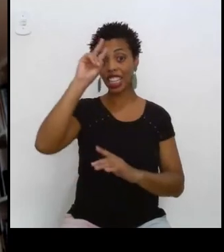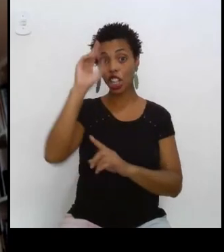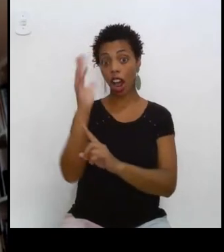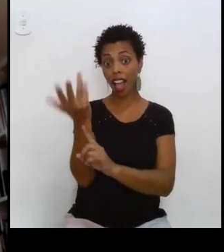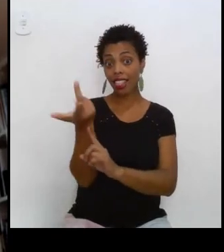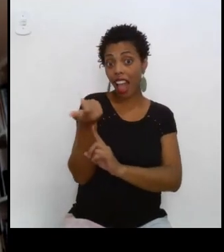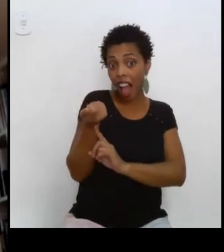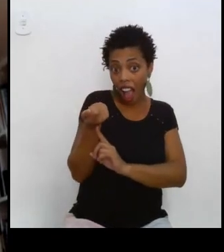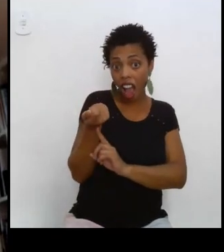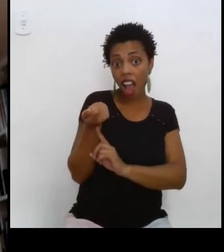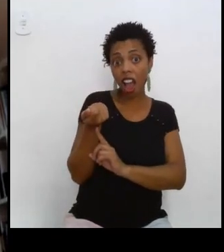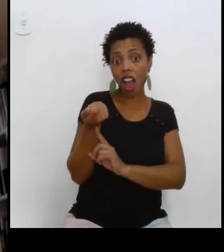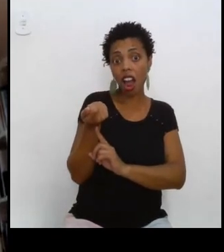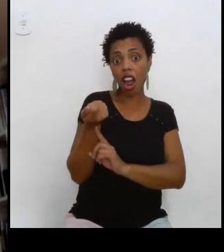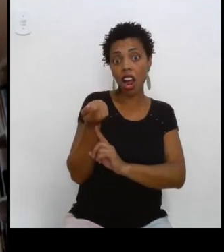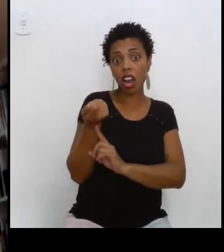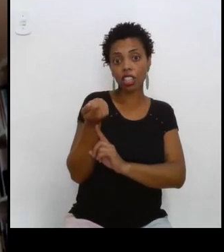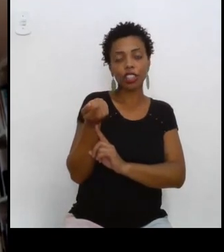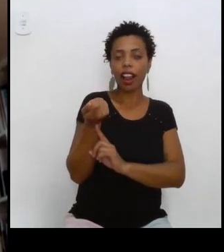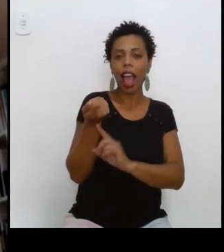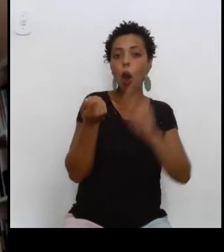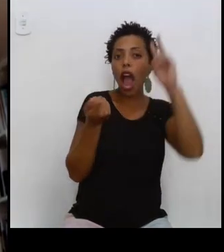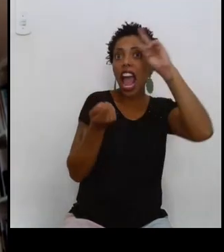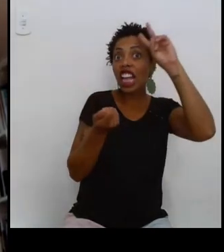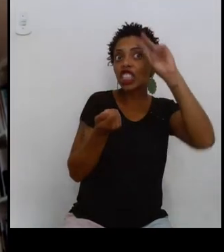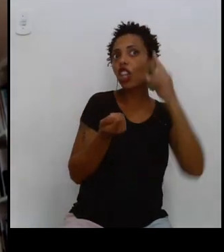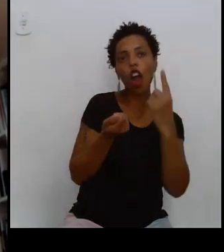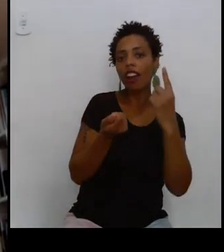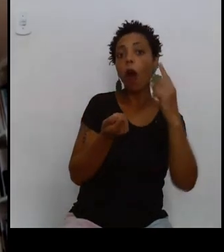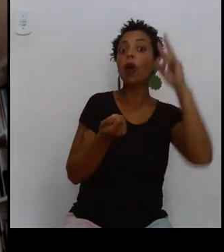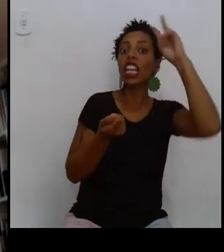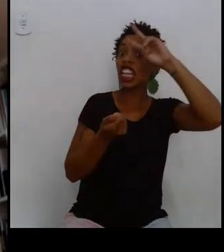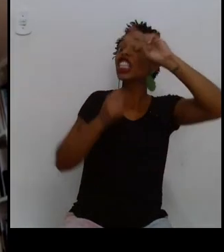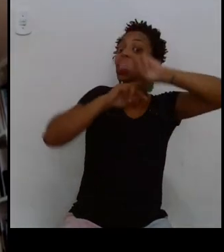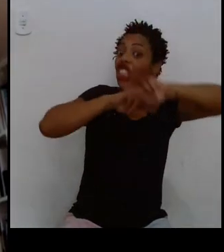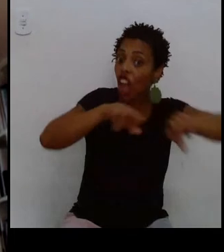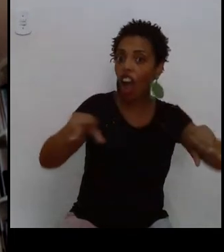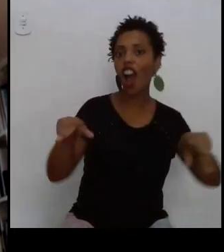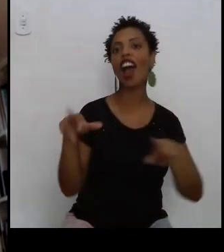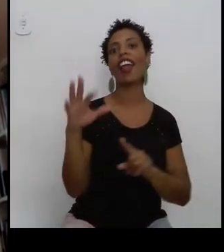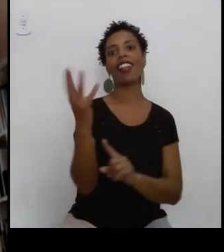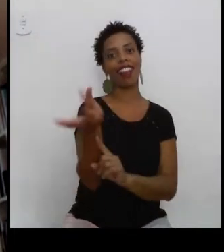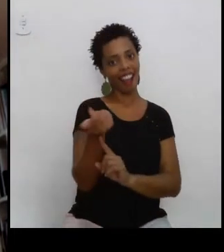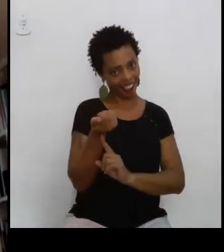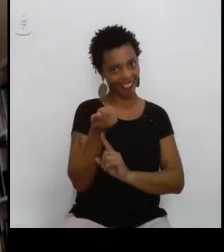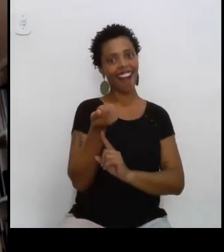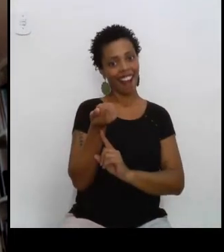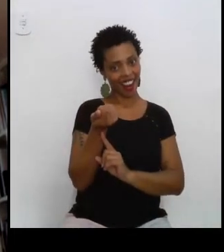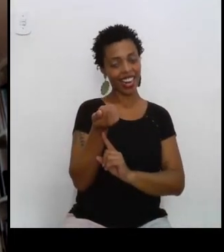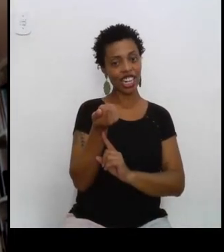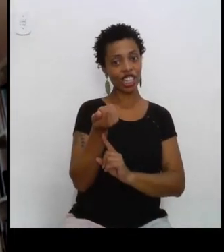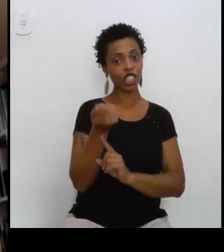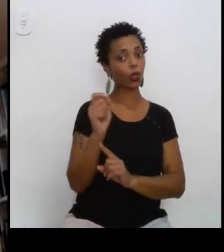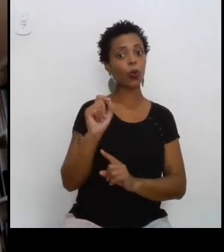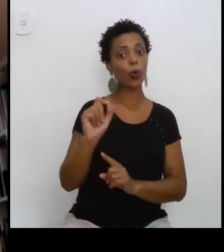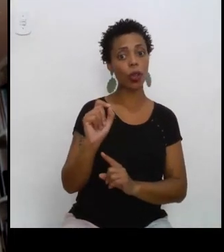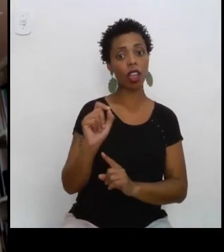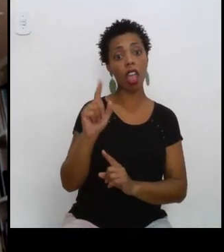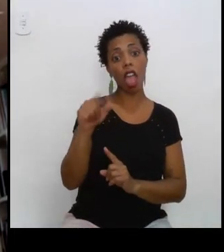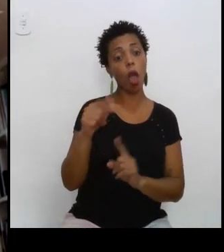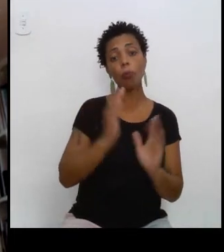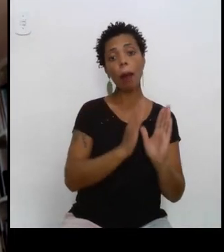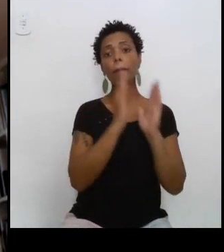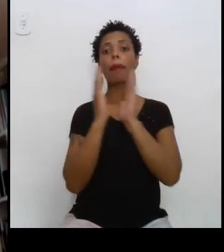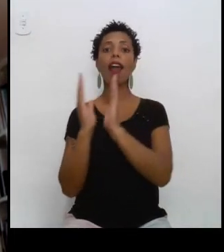uma das histórias da vida eu acho que também são florais dão a sua imagem do que uma camada